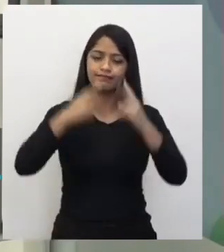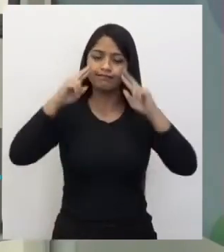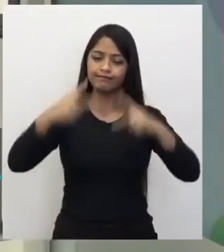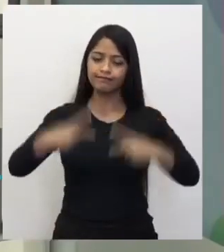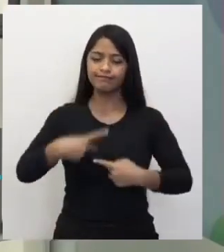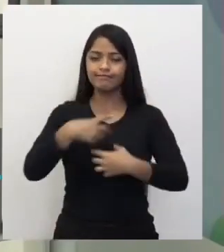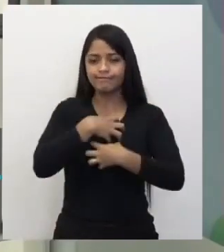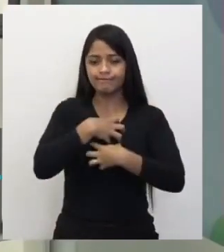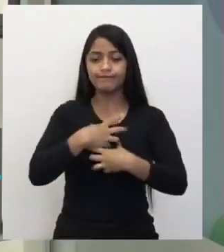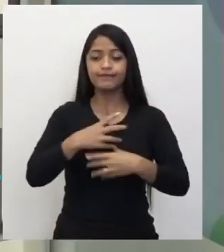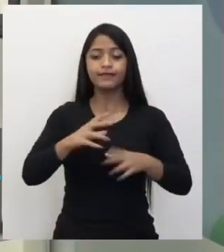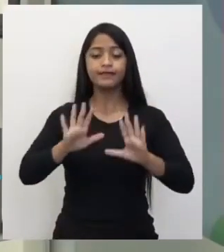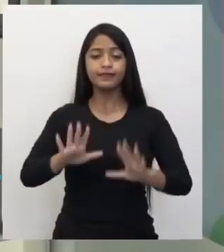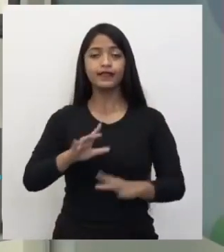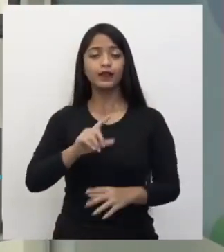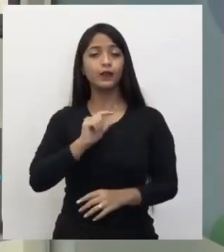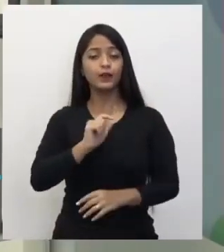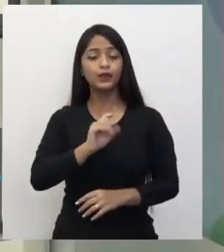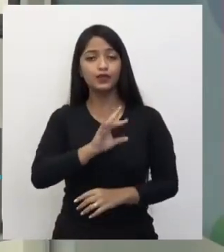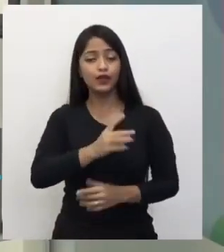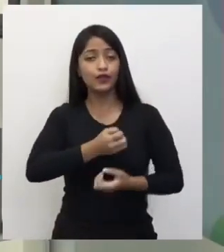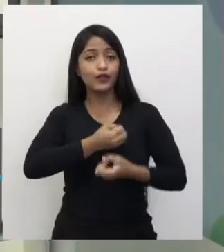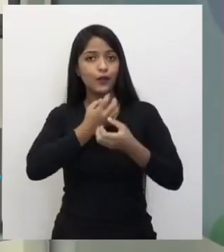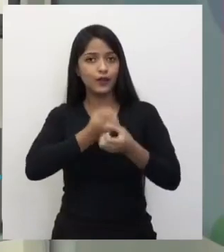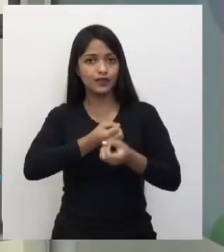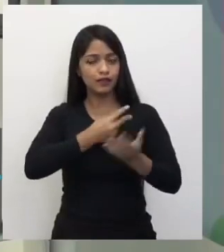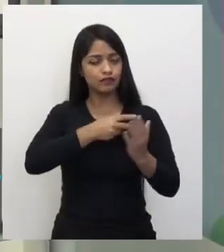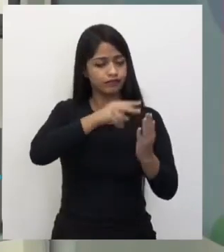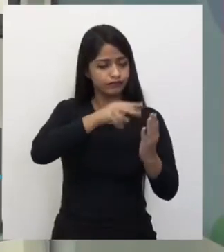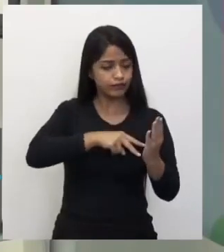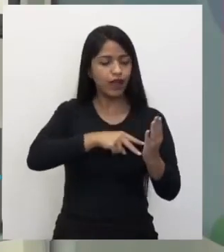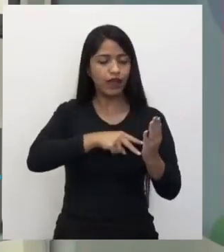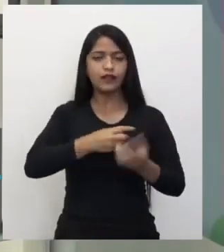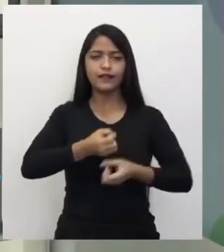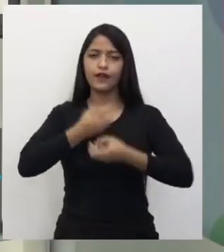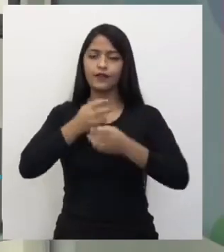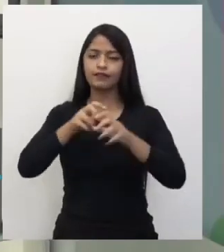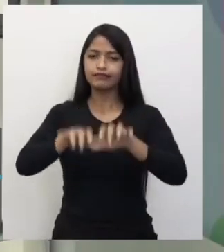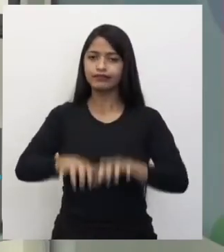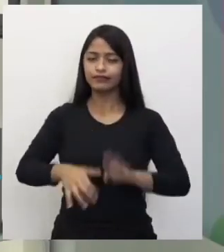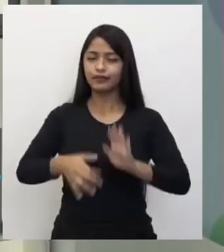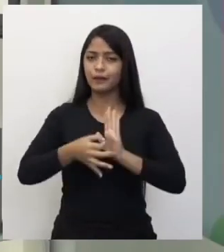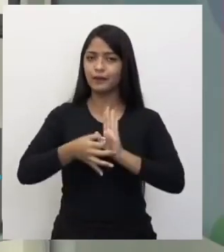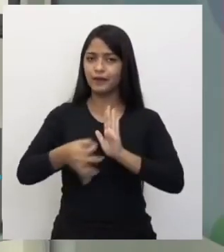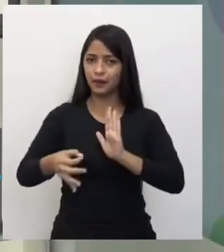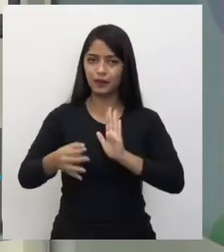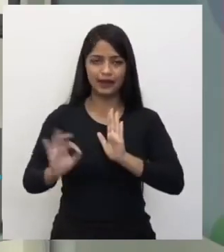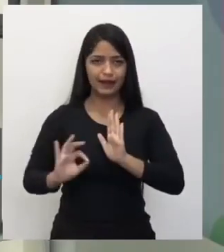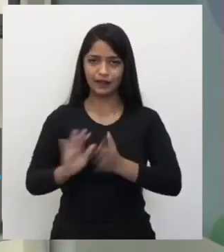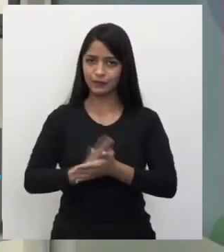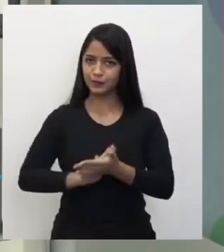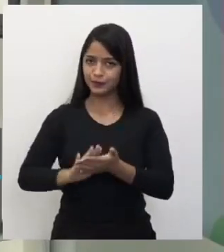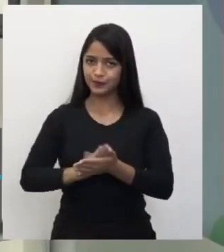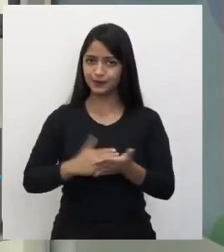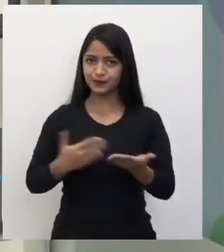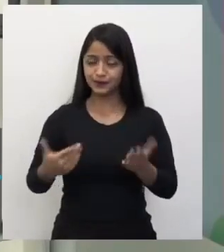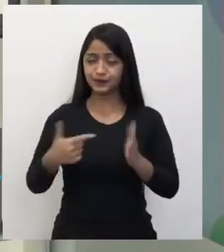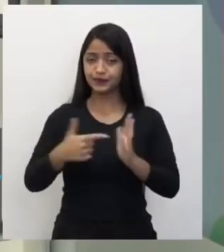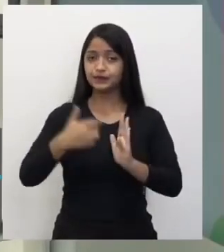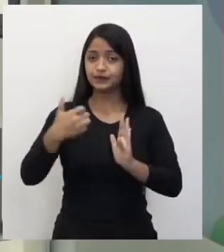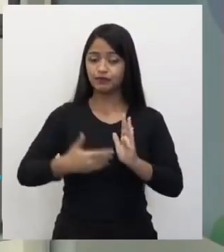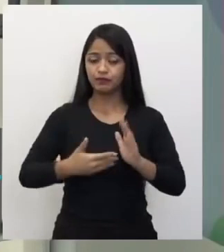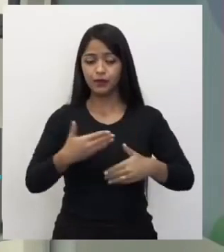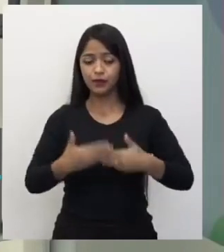ele tenta repassar a informação como ele recebeu. Né, de forma imparcial, sim. Tanto que ele fala como foi esse